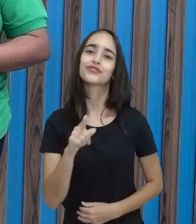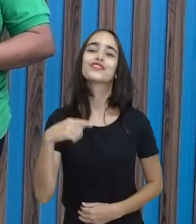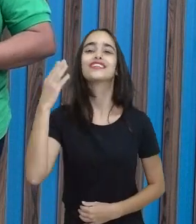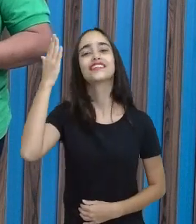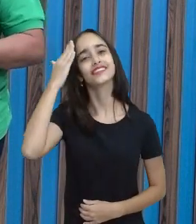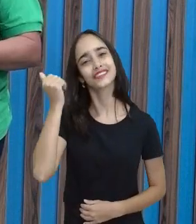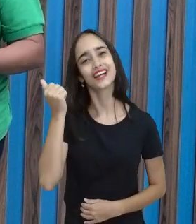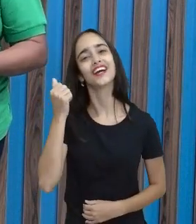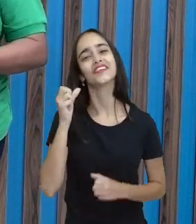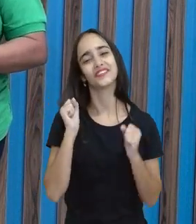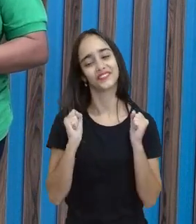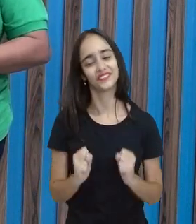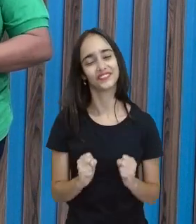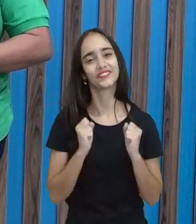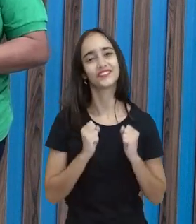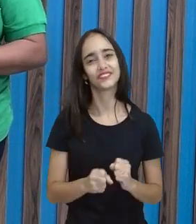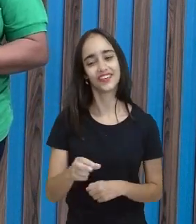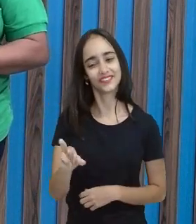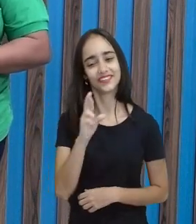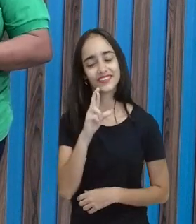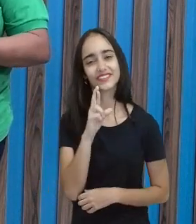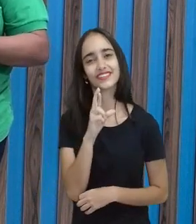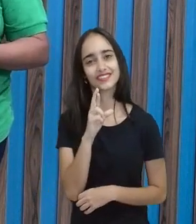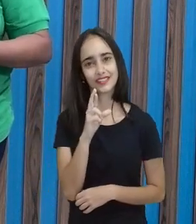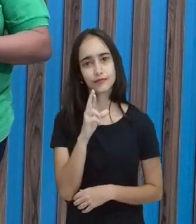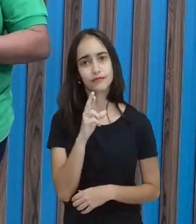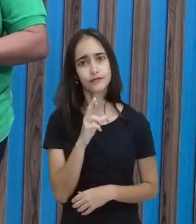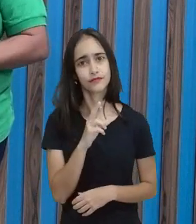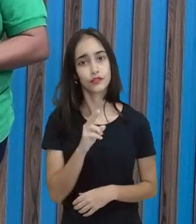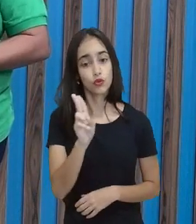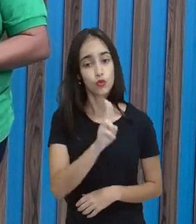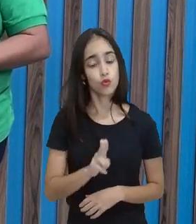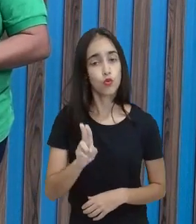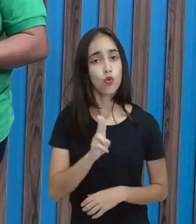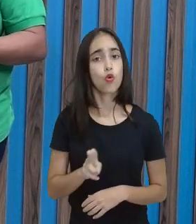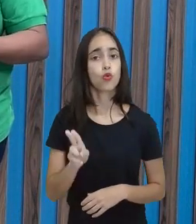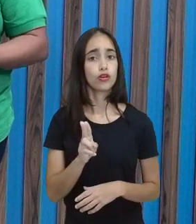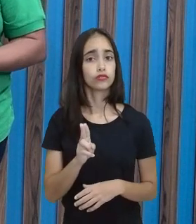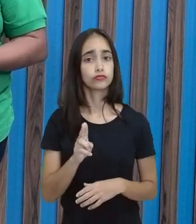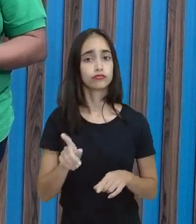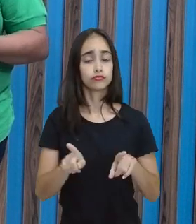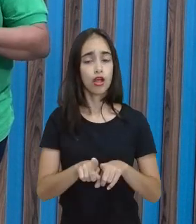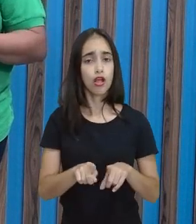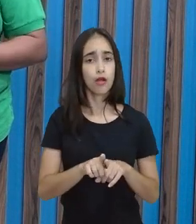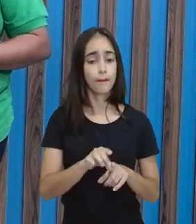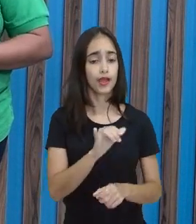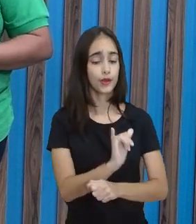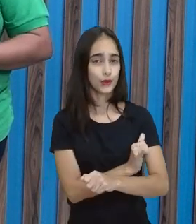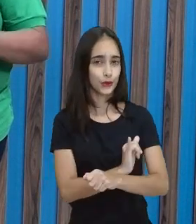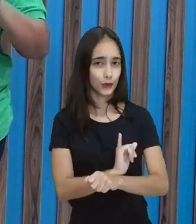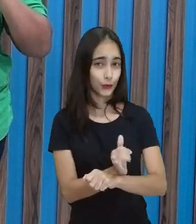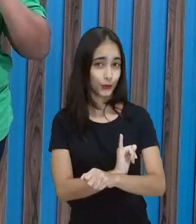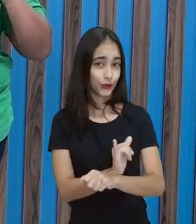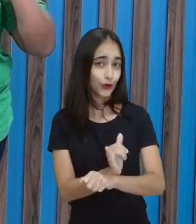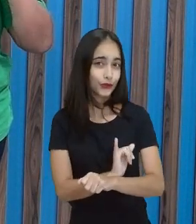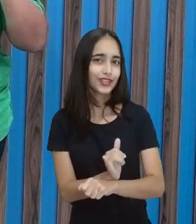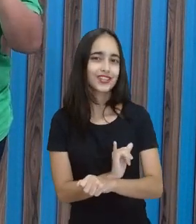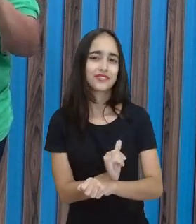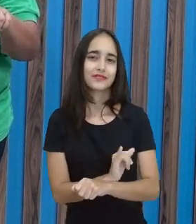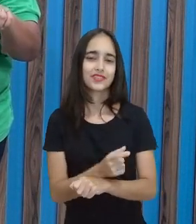que podem me responder através de comentários feitos no YouTube, no nosso canal, onde vocês